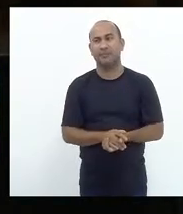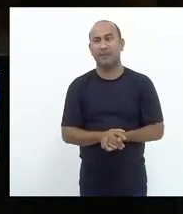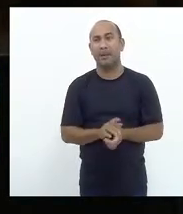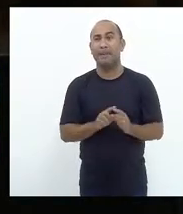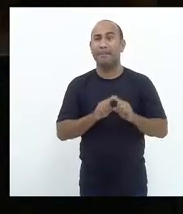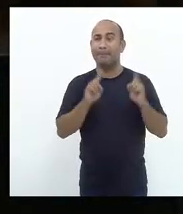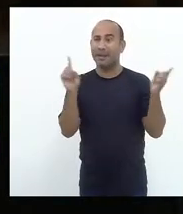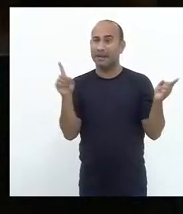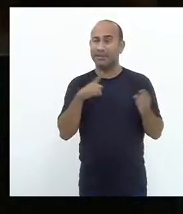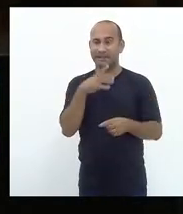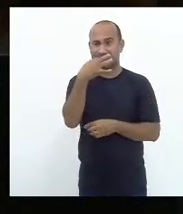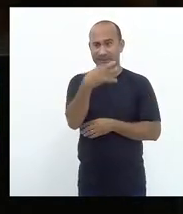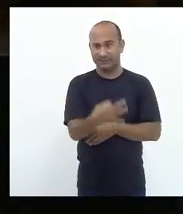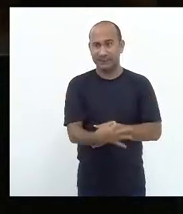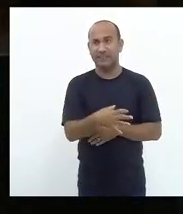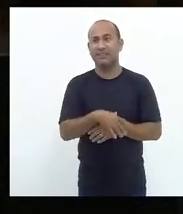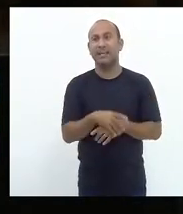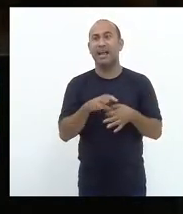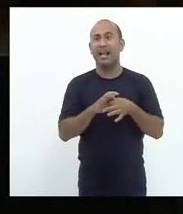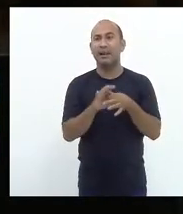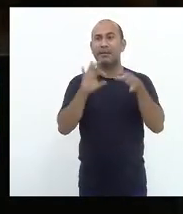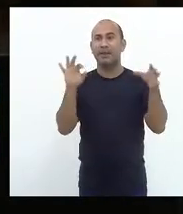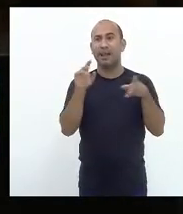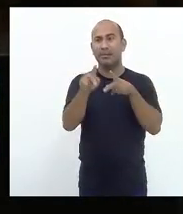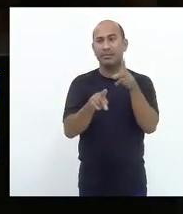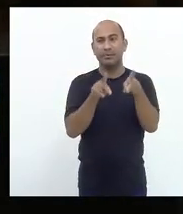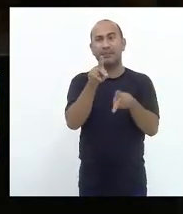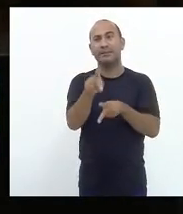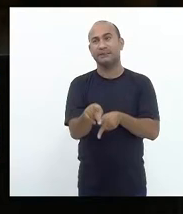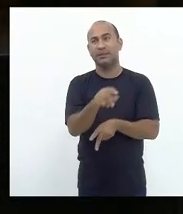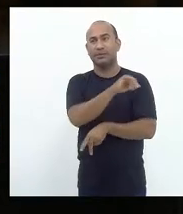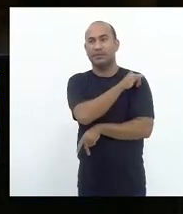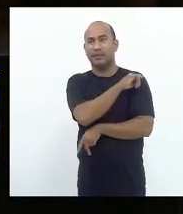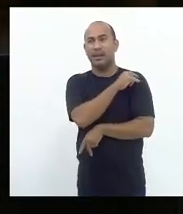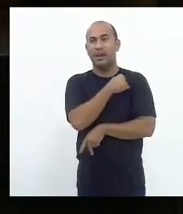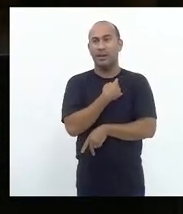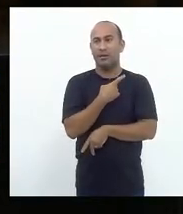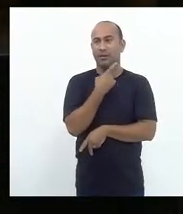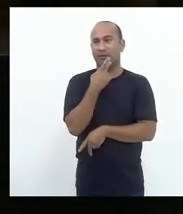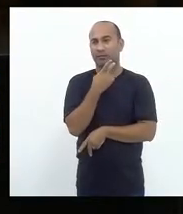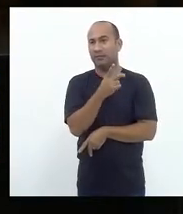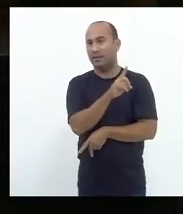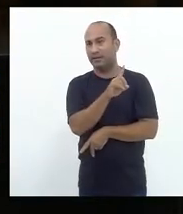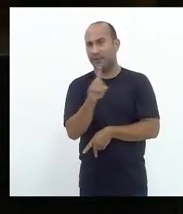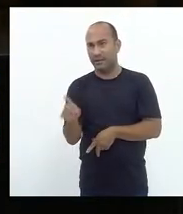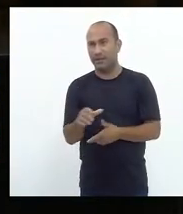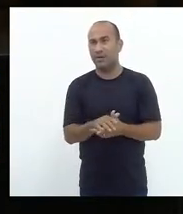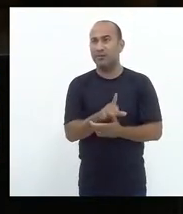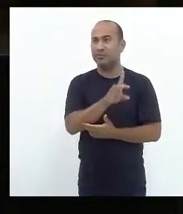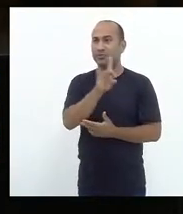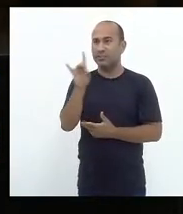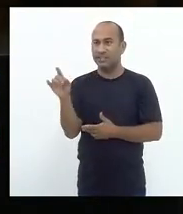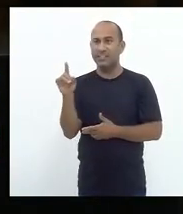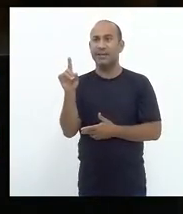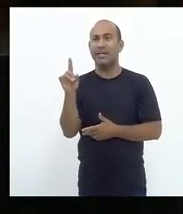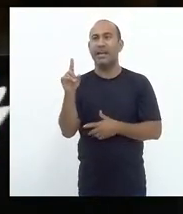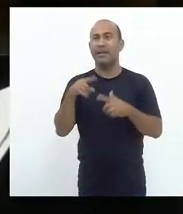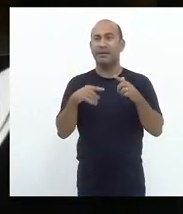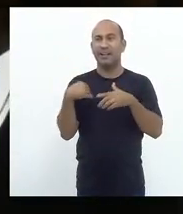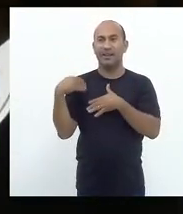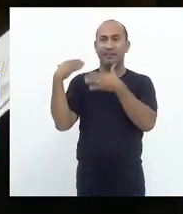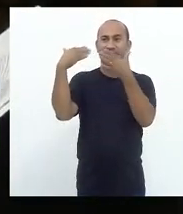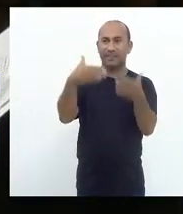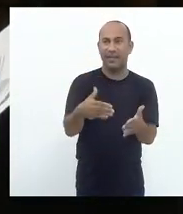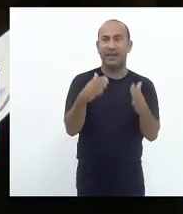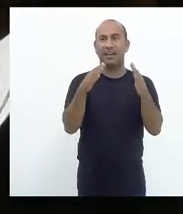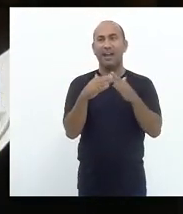mas para garantir a liberdade da população fluminense, eu não vou fazer isso, e o dia que a matéria vier para casa,